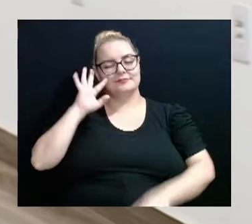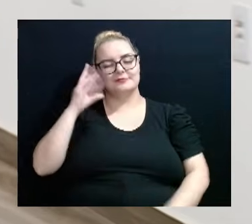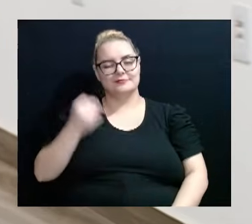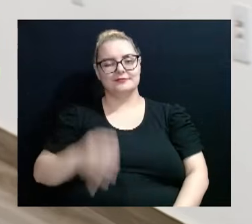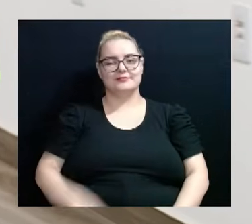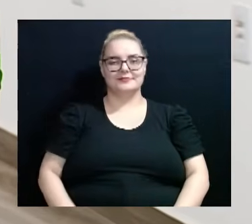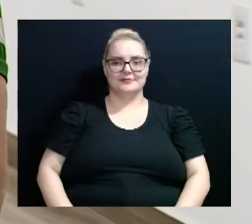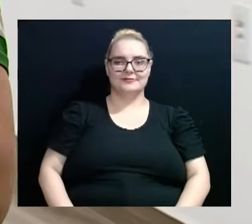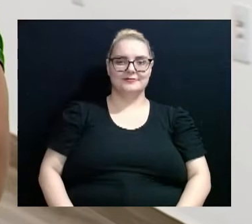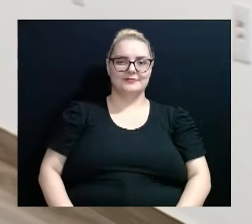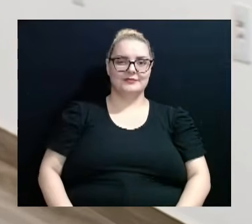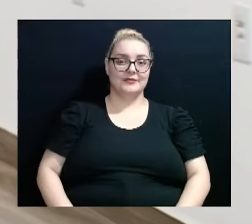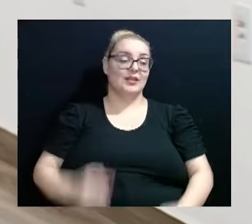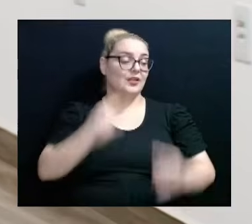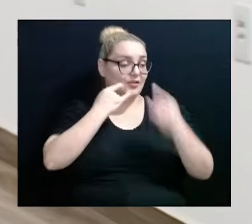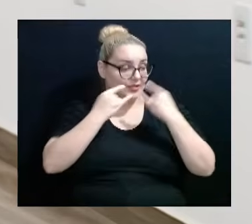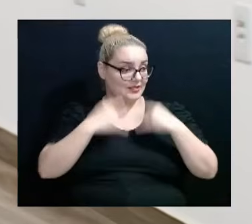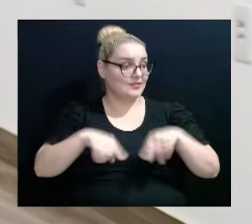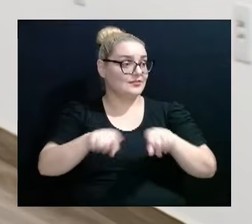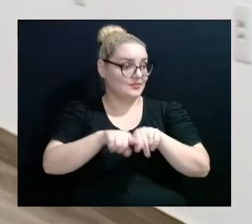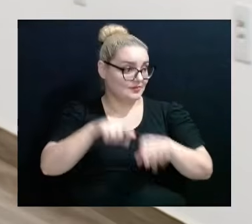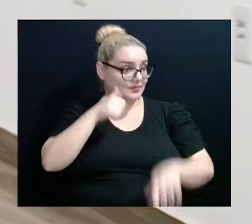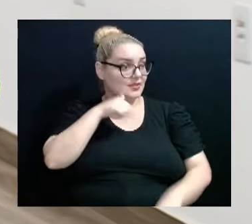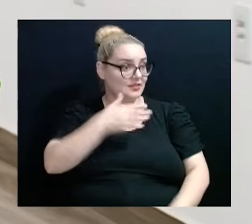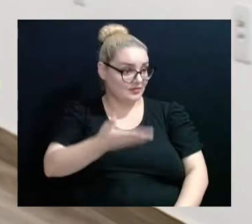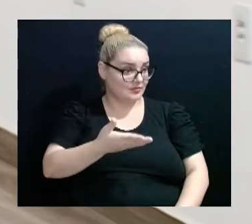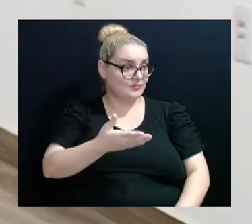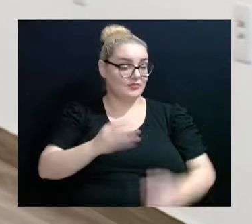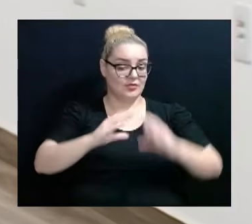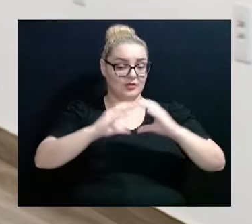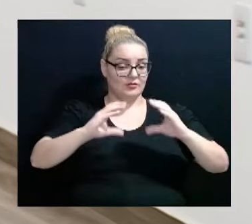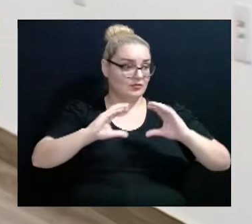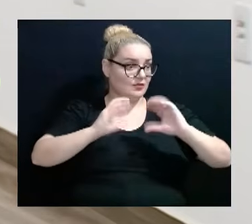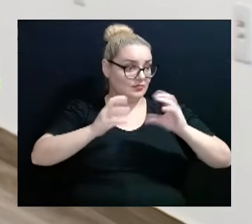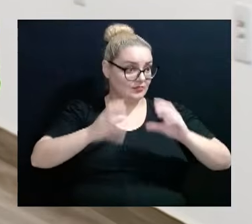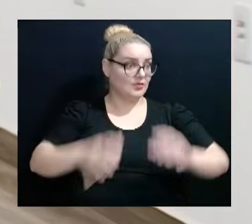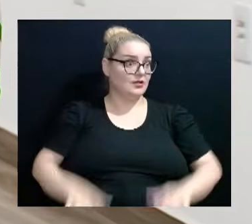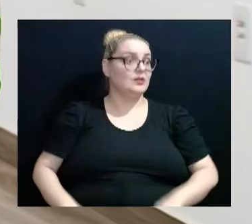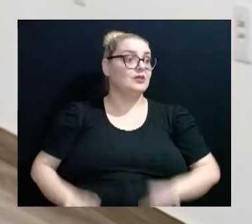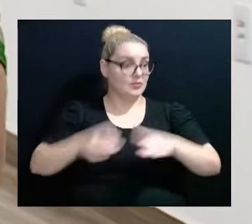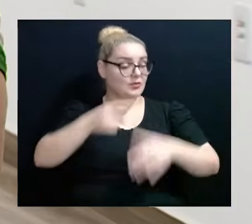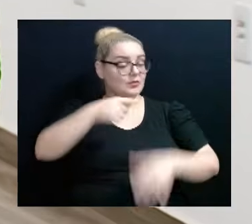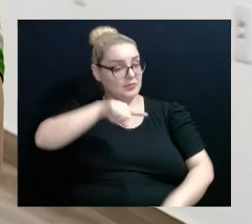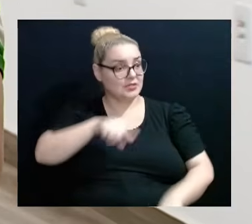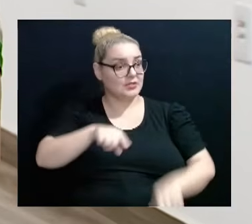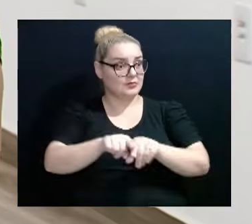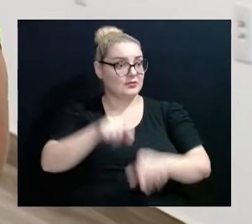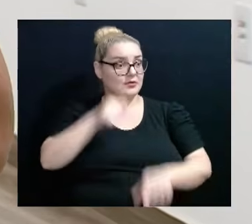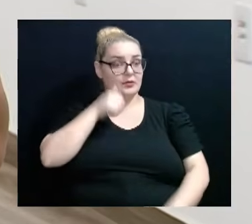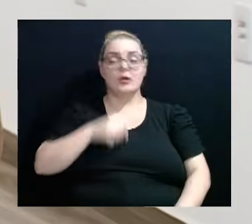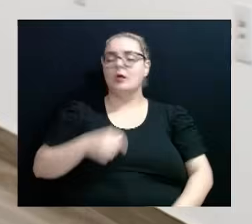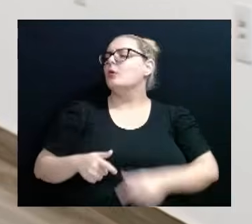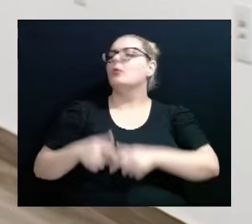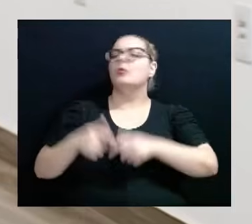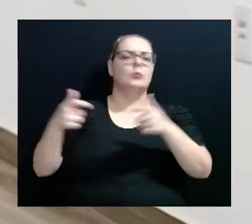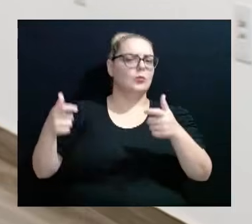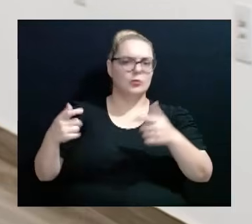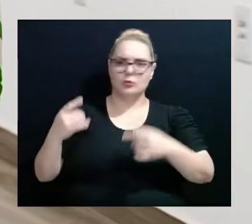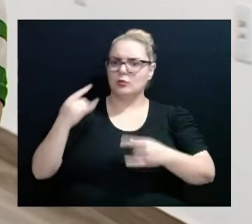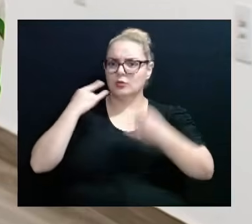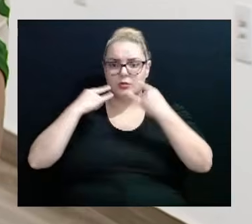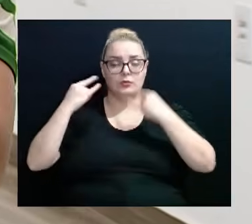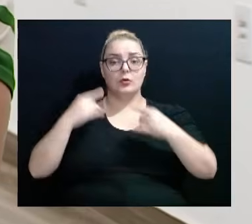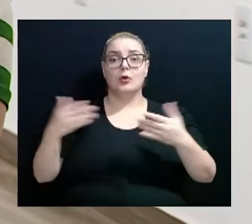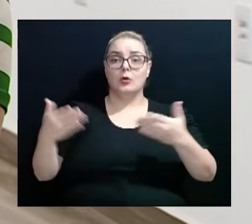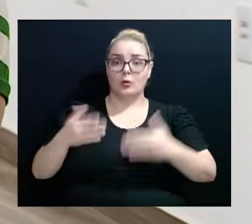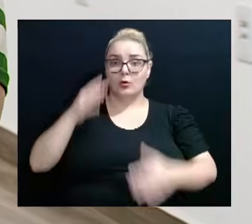nessa data, viu a emoção, o calor que é o futebol americano, né? Quem assiste a primeira vez, nossa, é complicado, mas